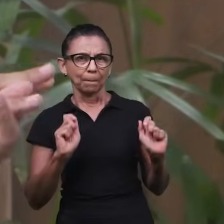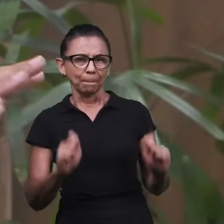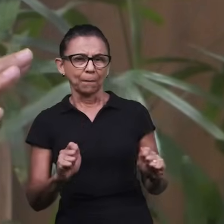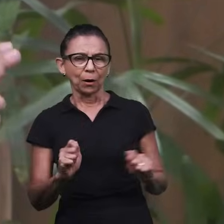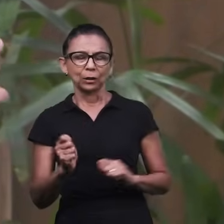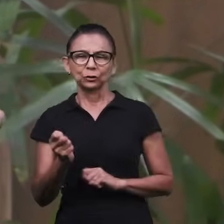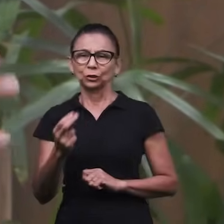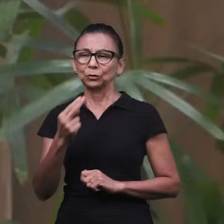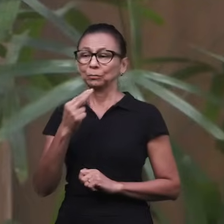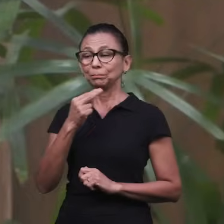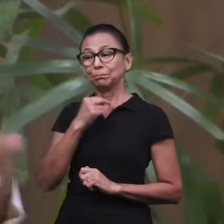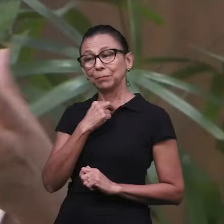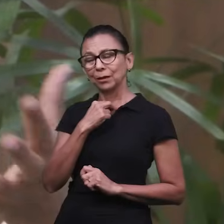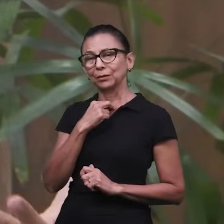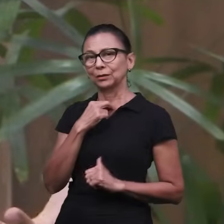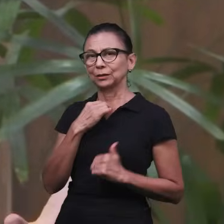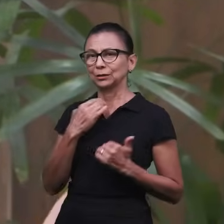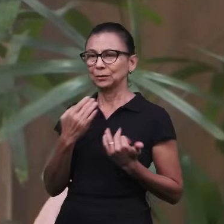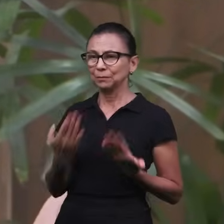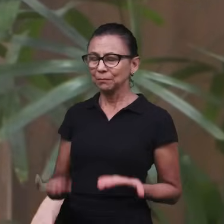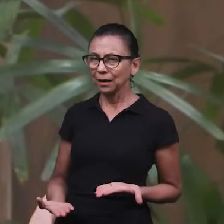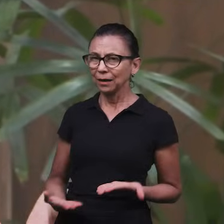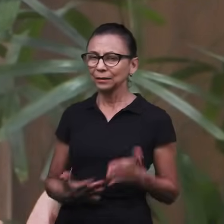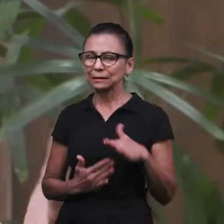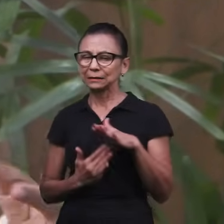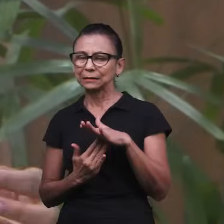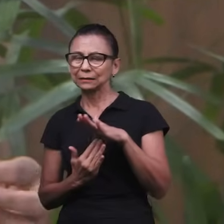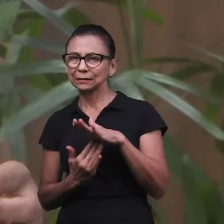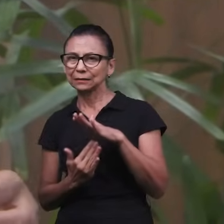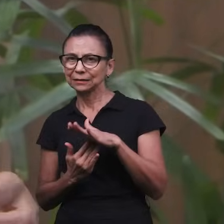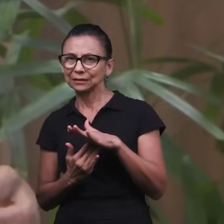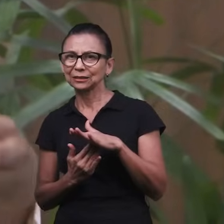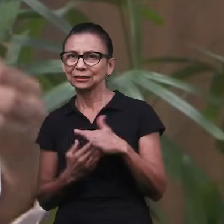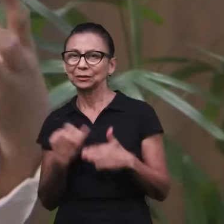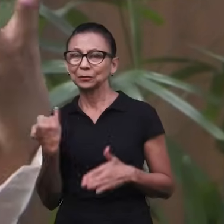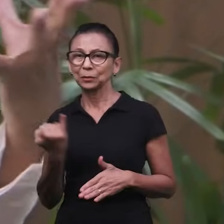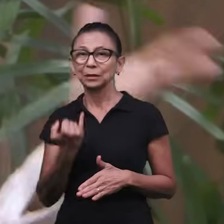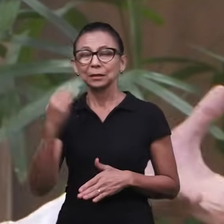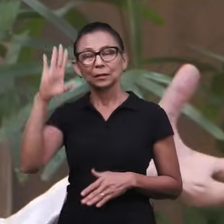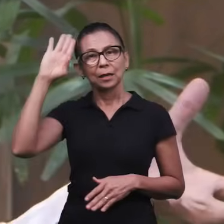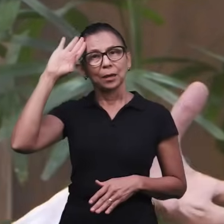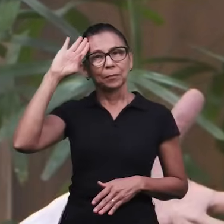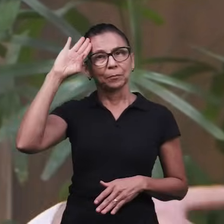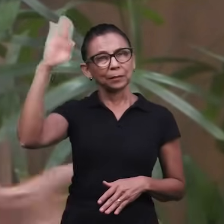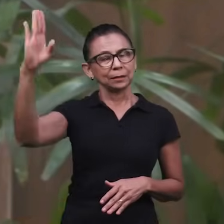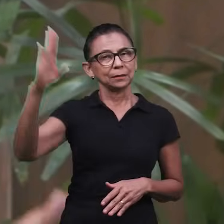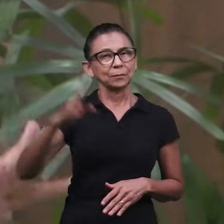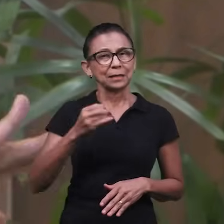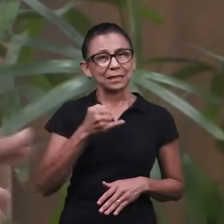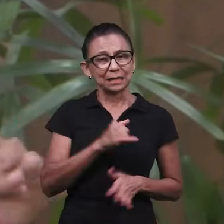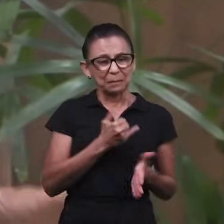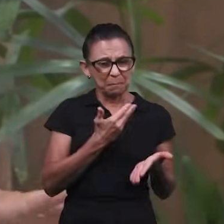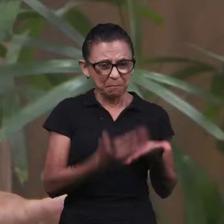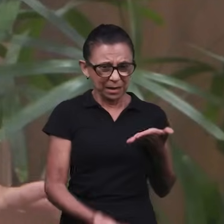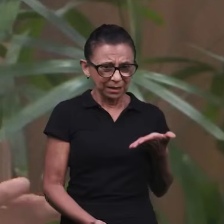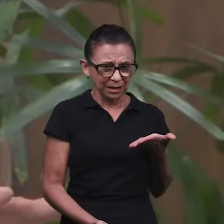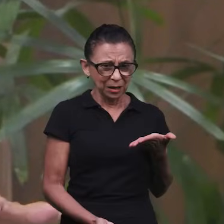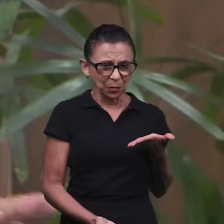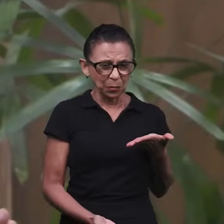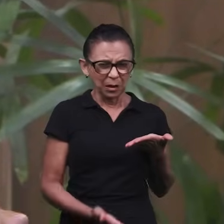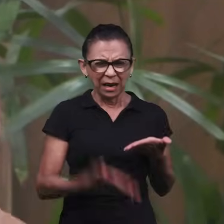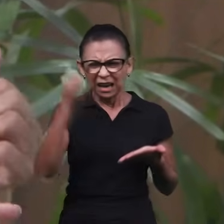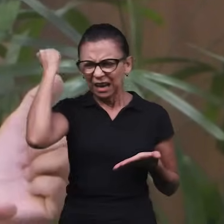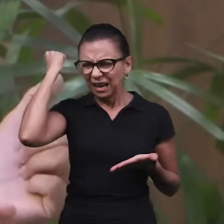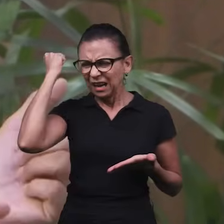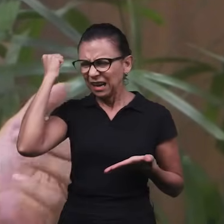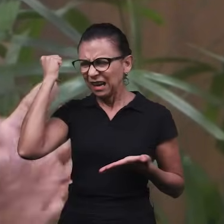das dificuldades que eles têm é se adequar a esses limites. E principalmente a tolerar a frustração. Então, ninguém gosta de ser